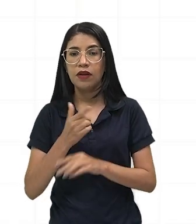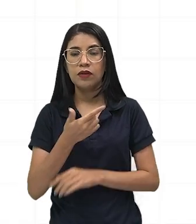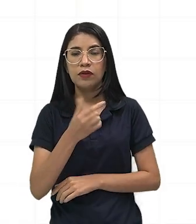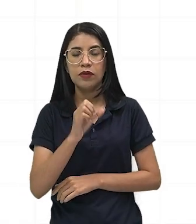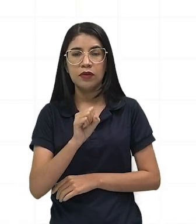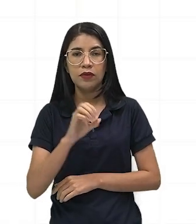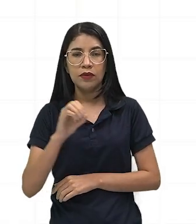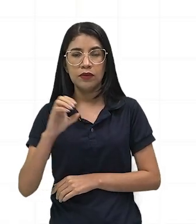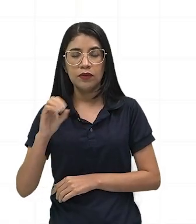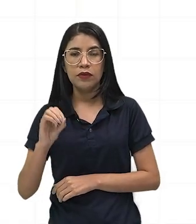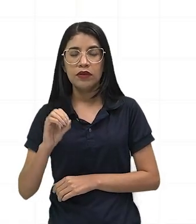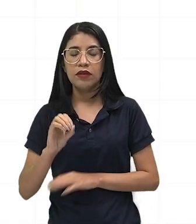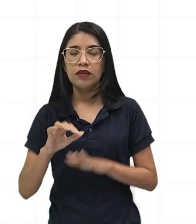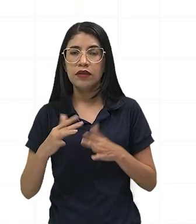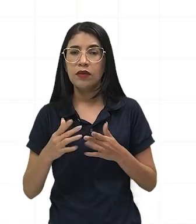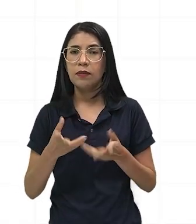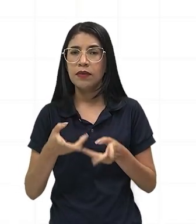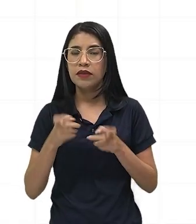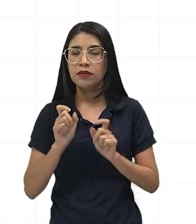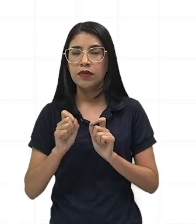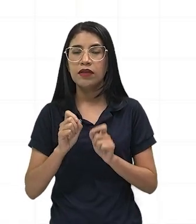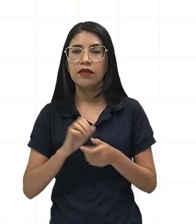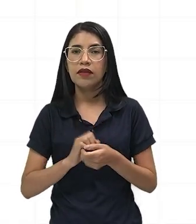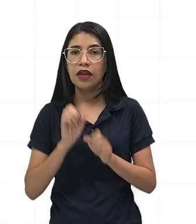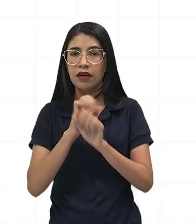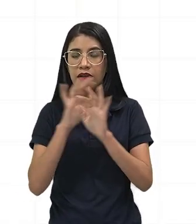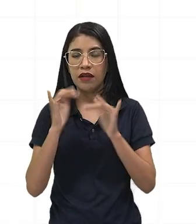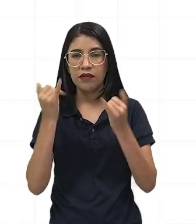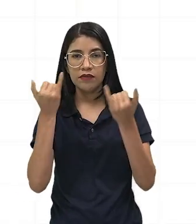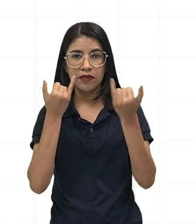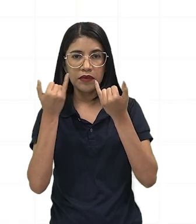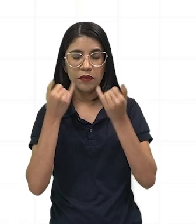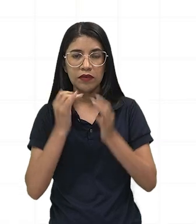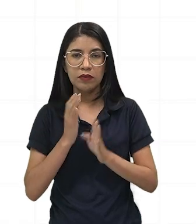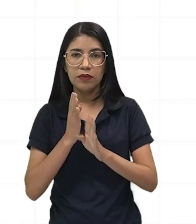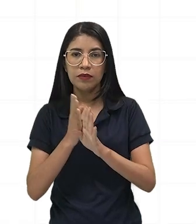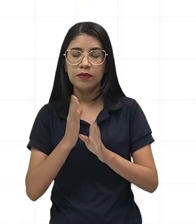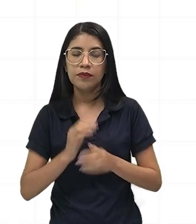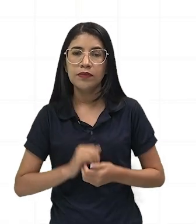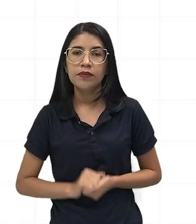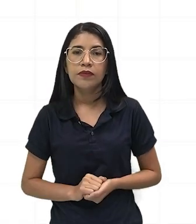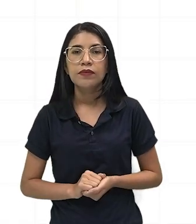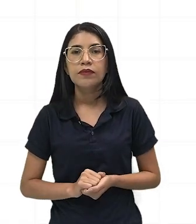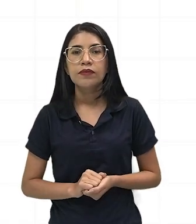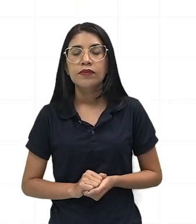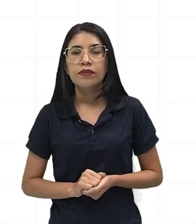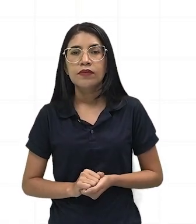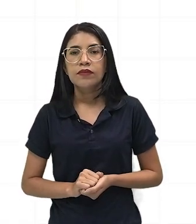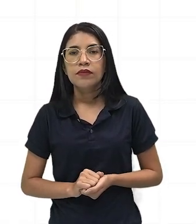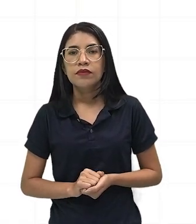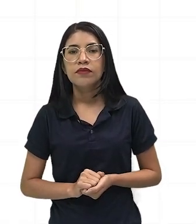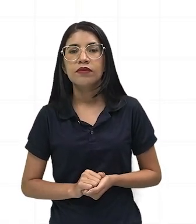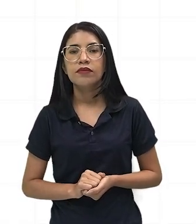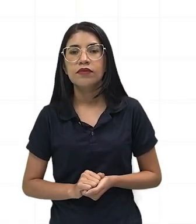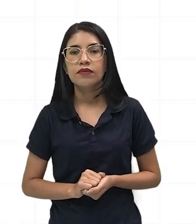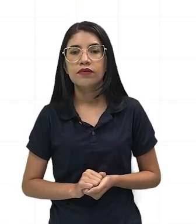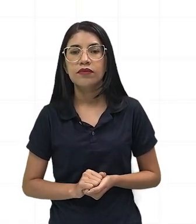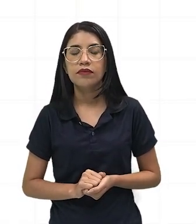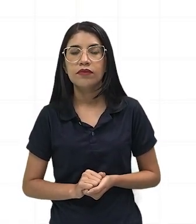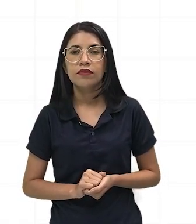Então, lógico que aqui fica bem, né? Uma forma assim, bem visível, bem fácil